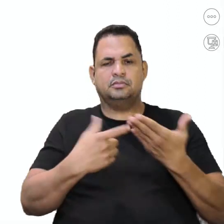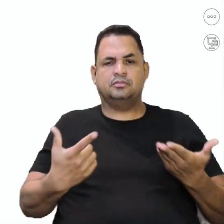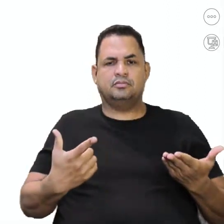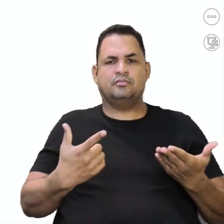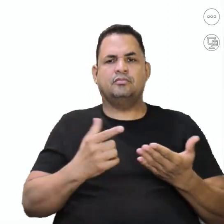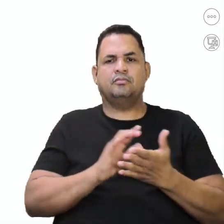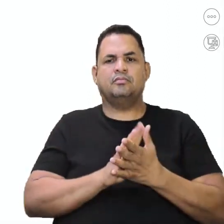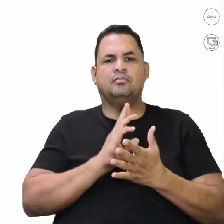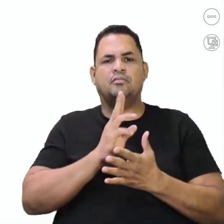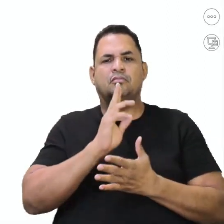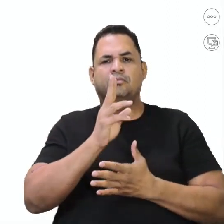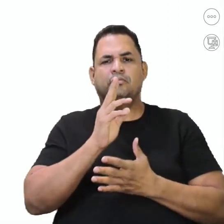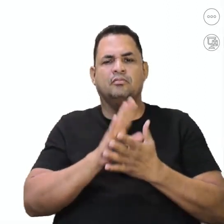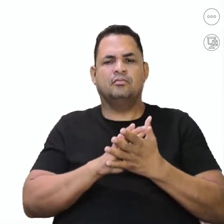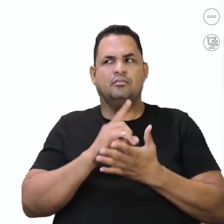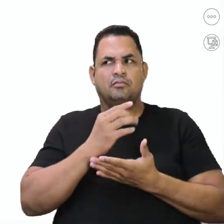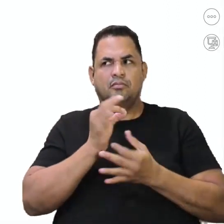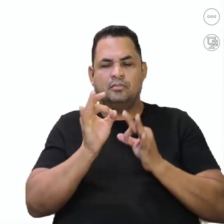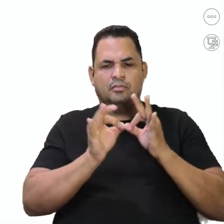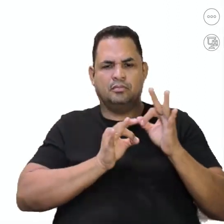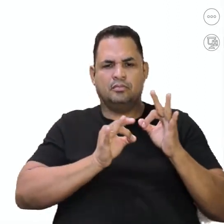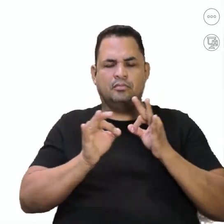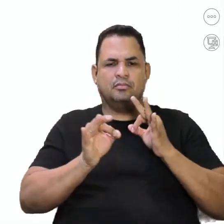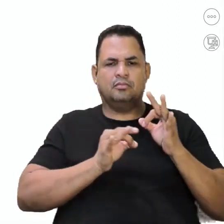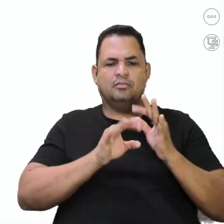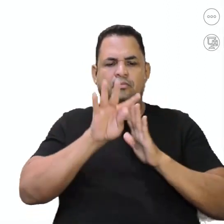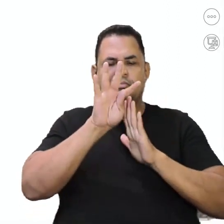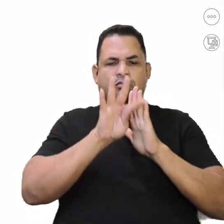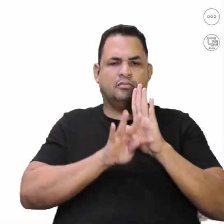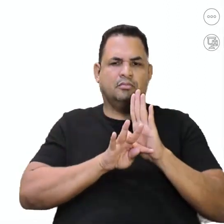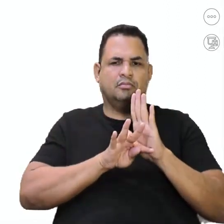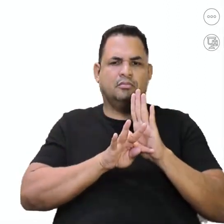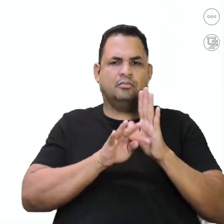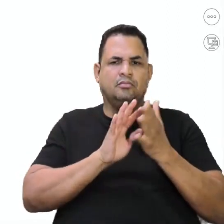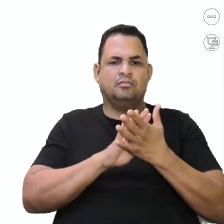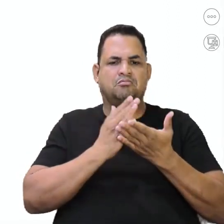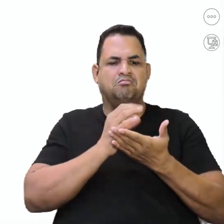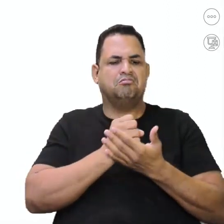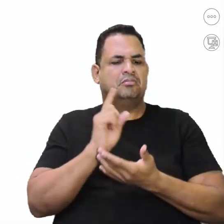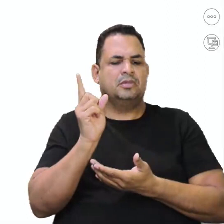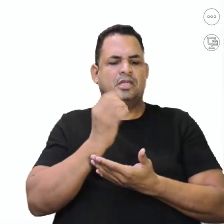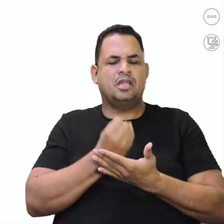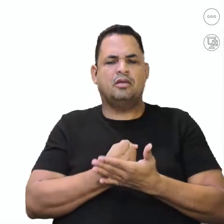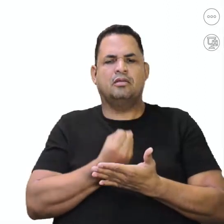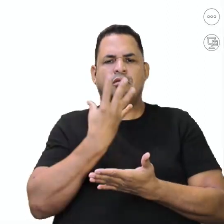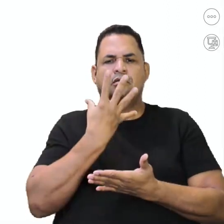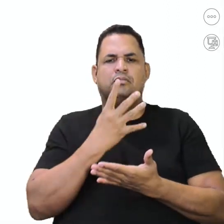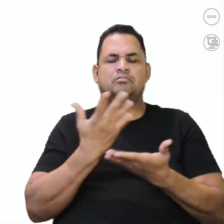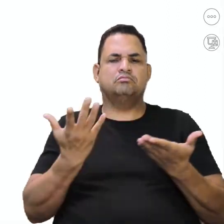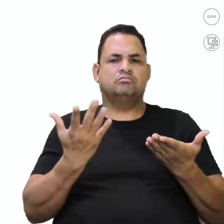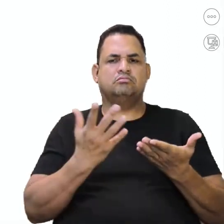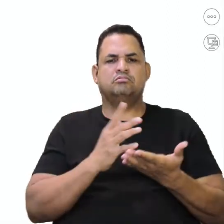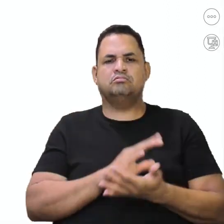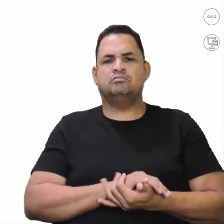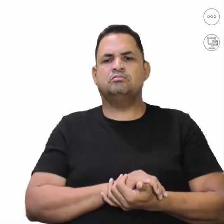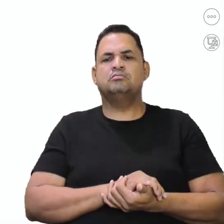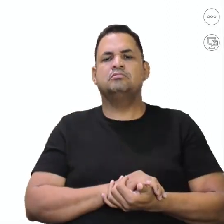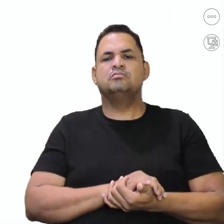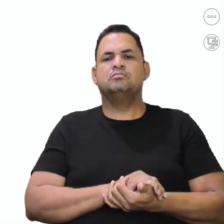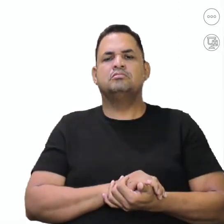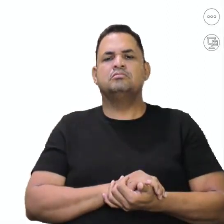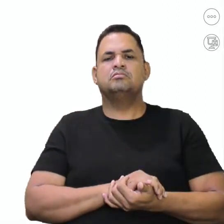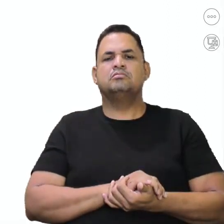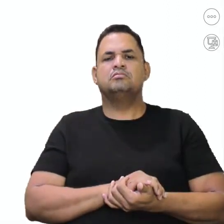escrito, é o processo de criação de um texto não fictício sobre